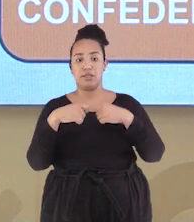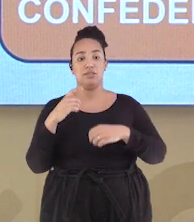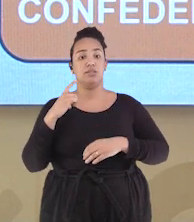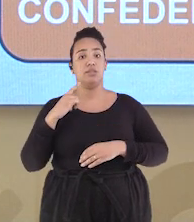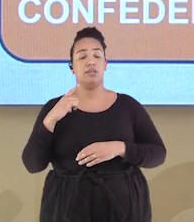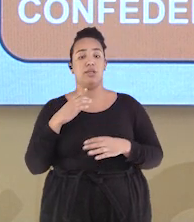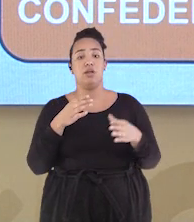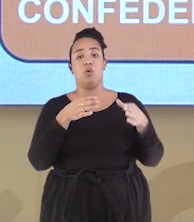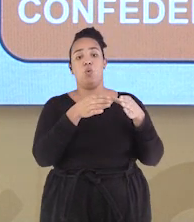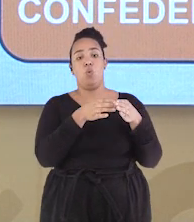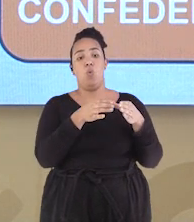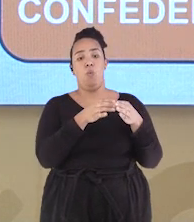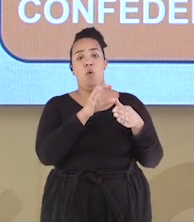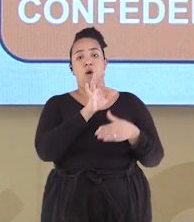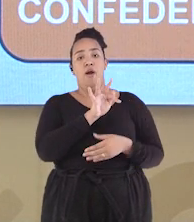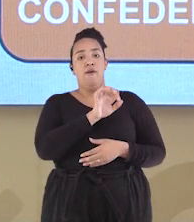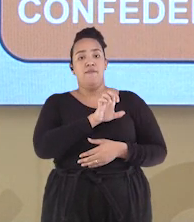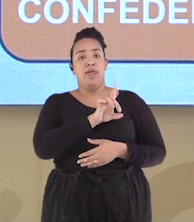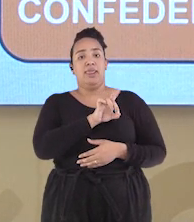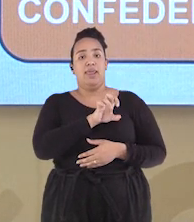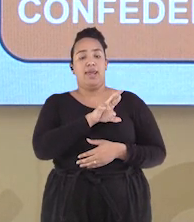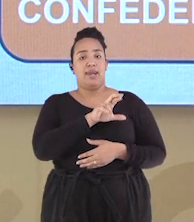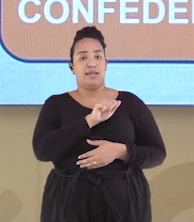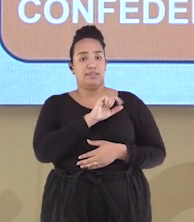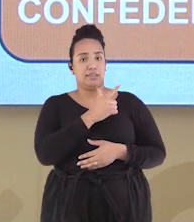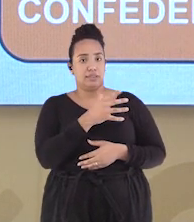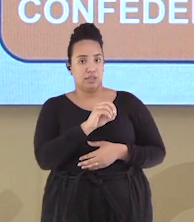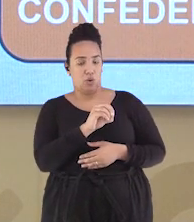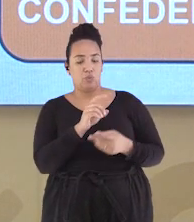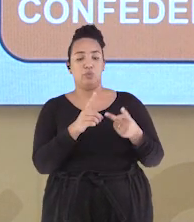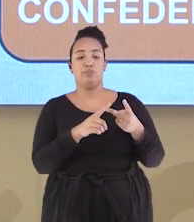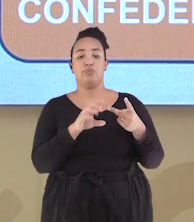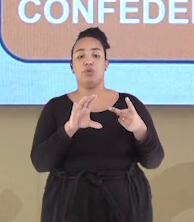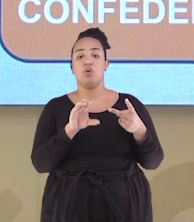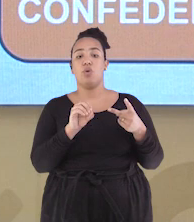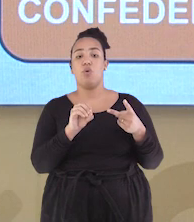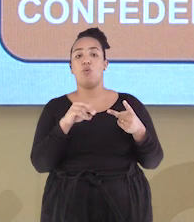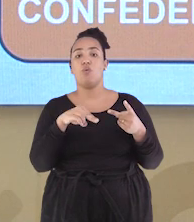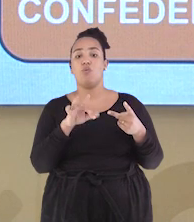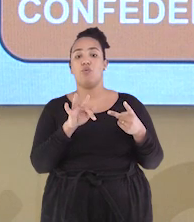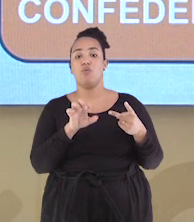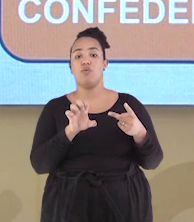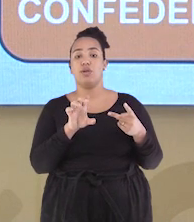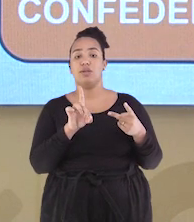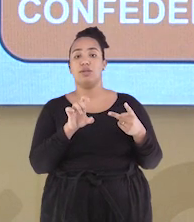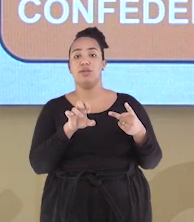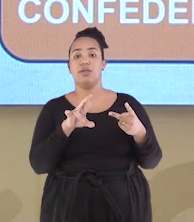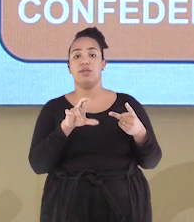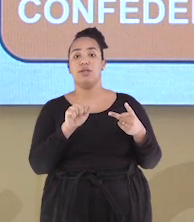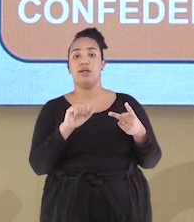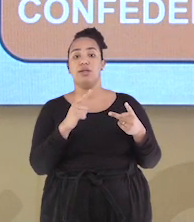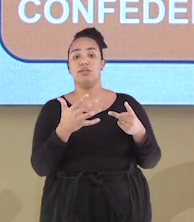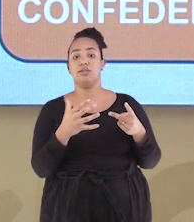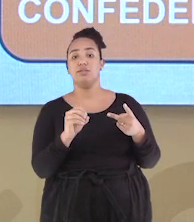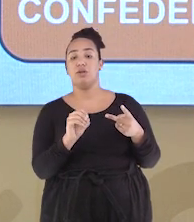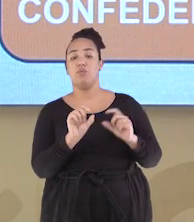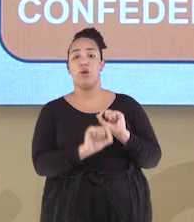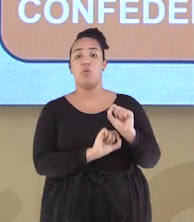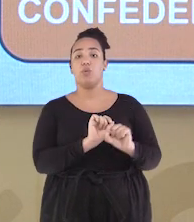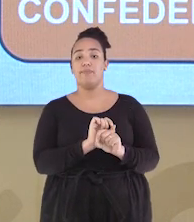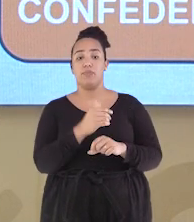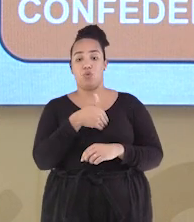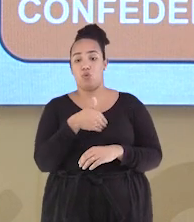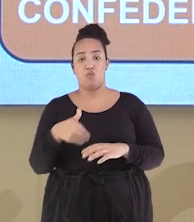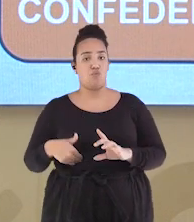uma federação e uma confederação. E o que são esses órgãos? São órgãos não governamentais que reúnem os